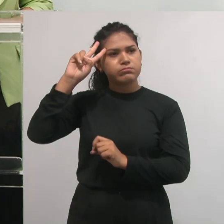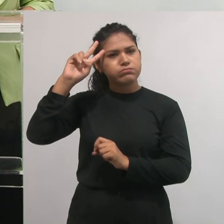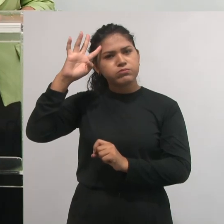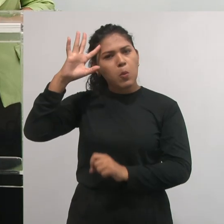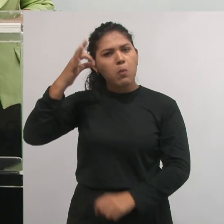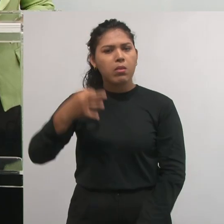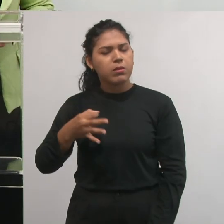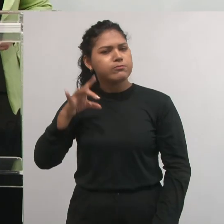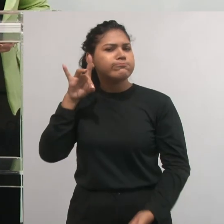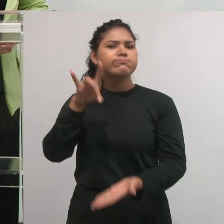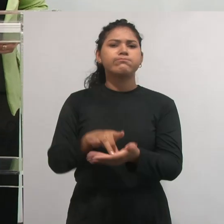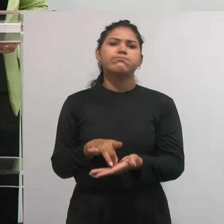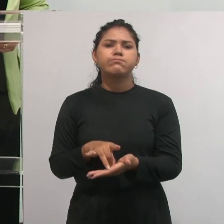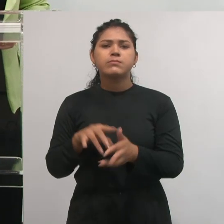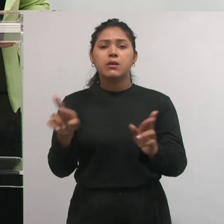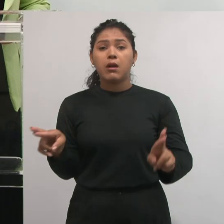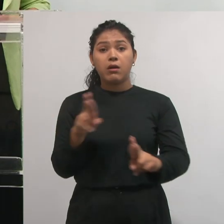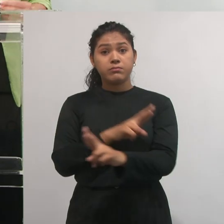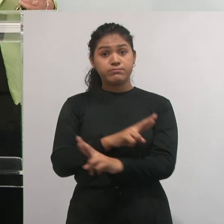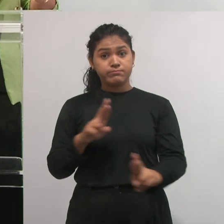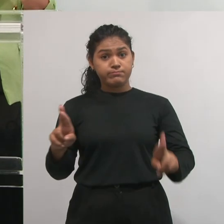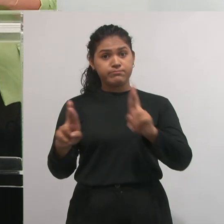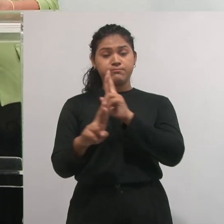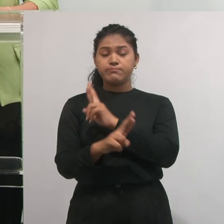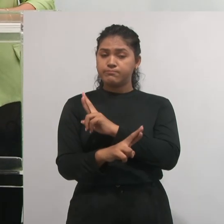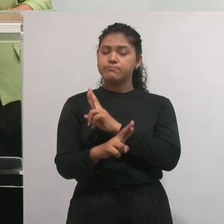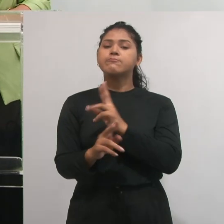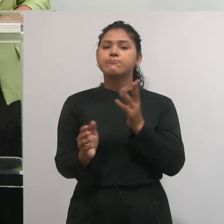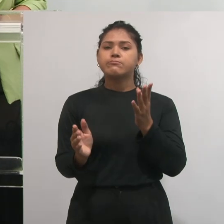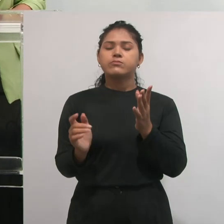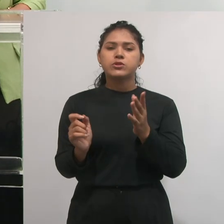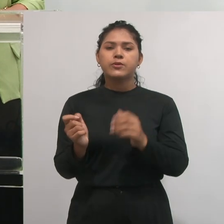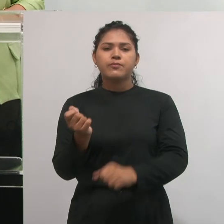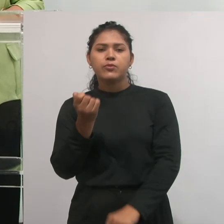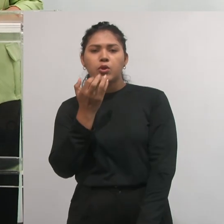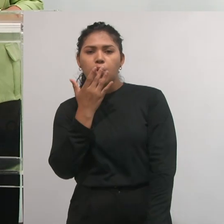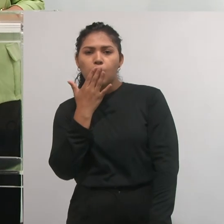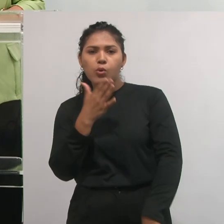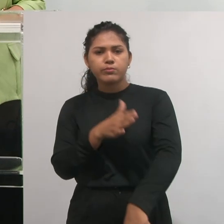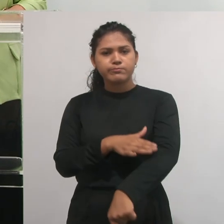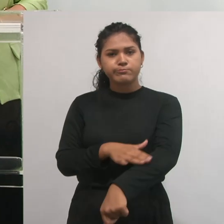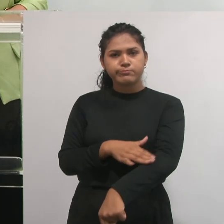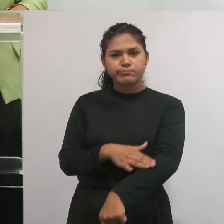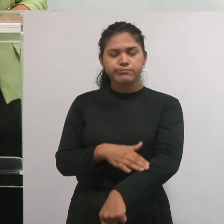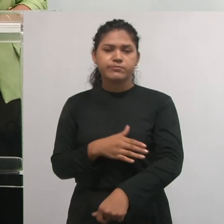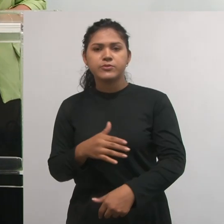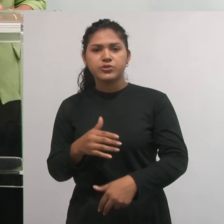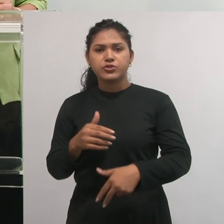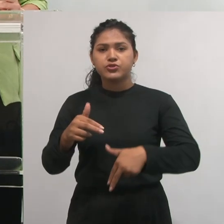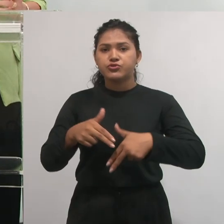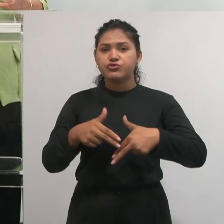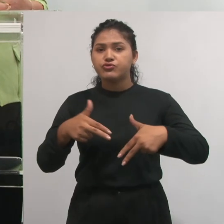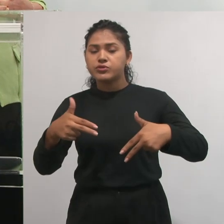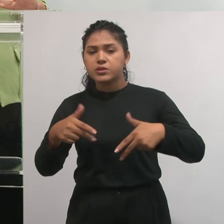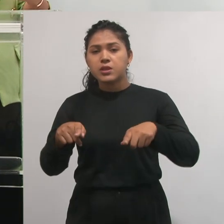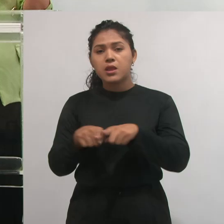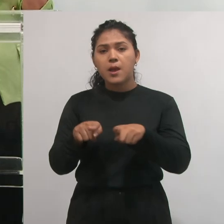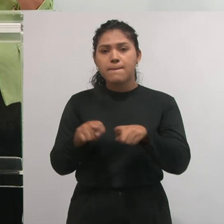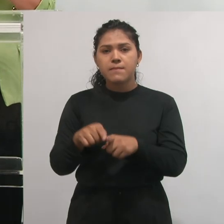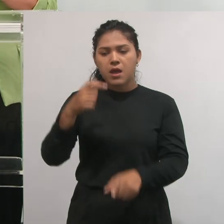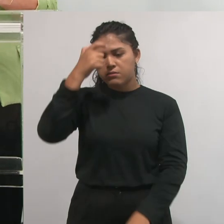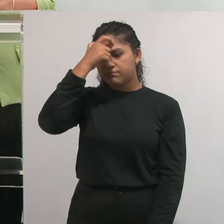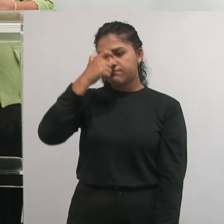exemplo, sobre as relações de raça e de gênero, nós